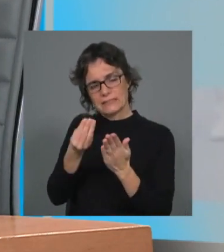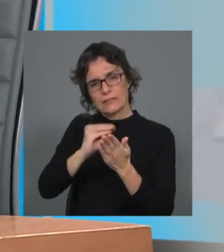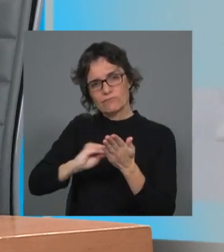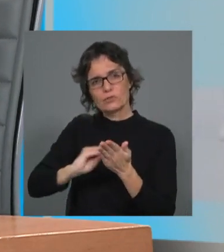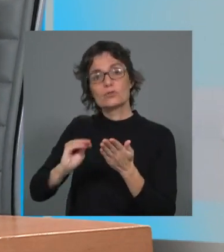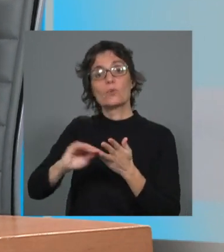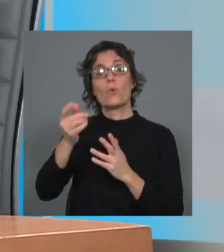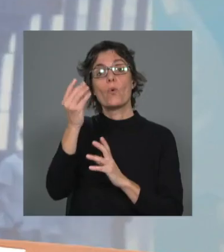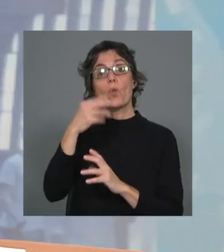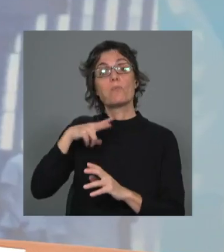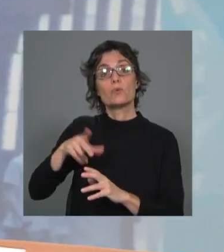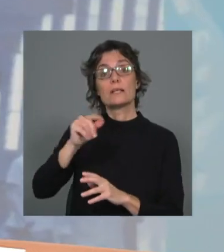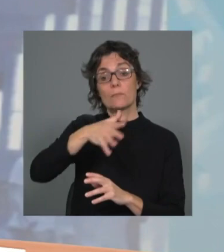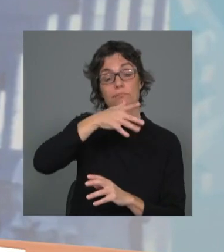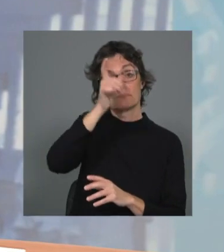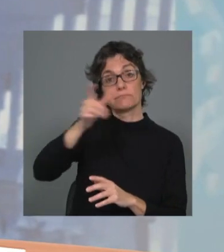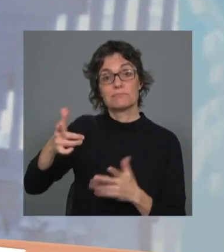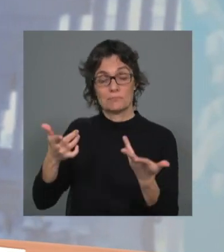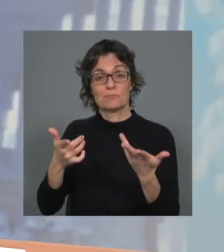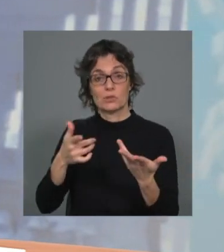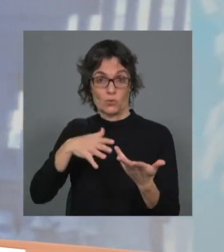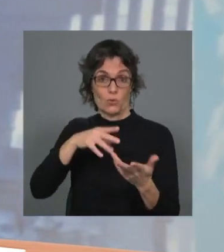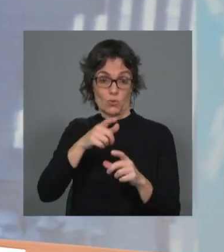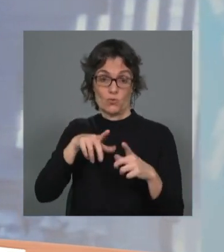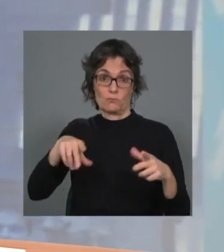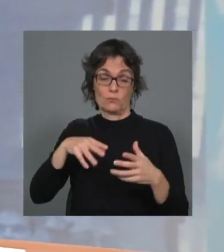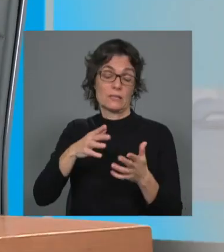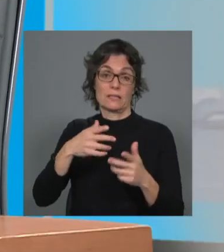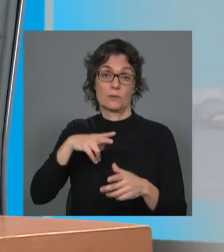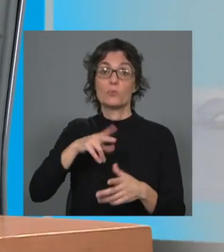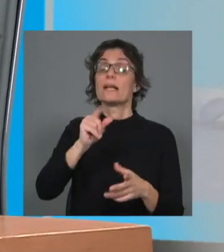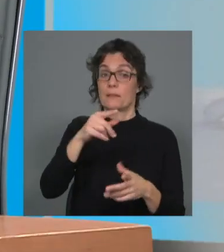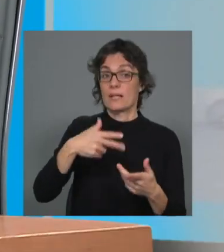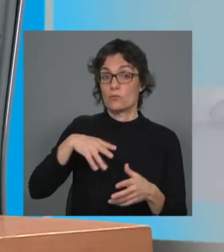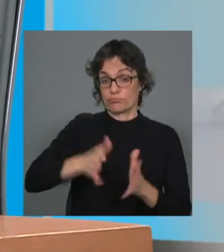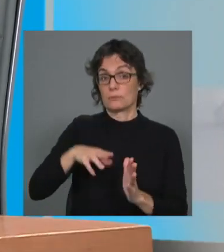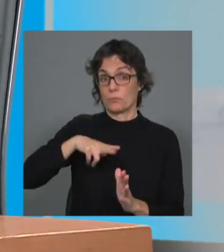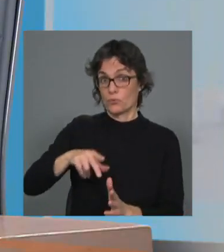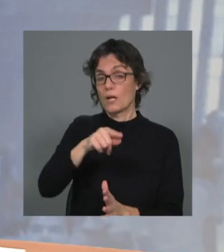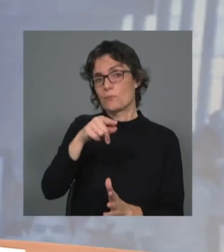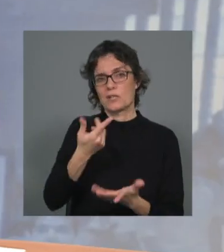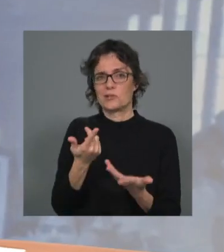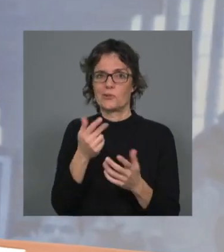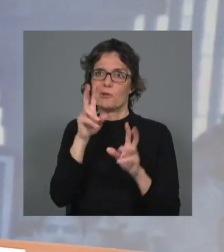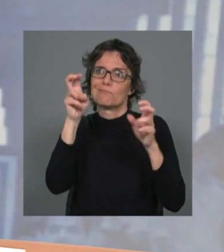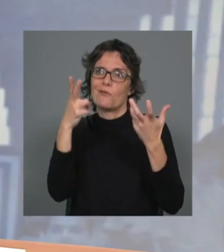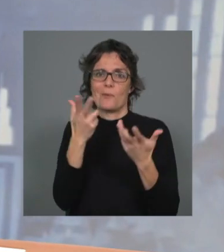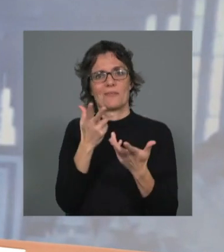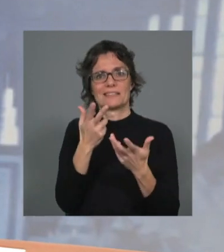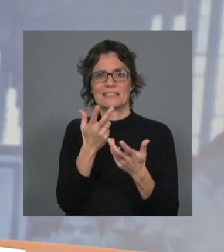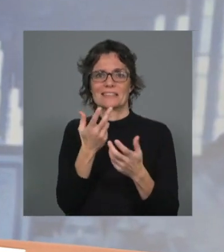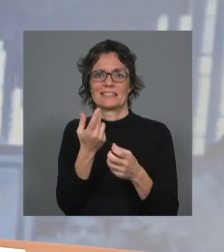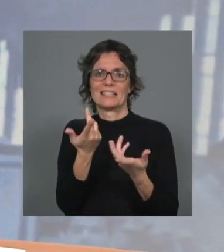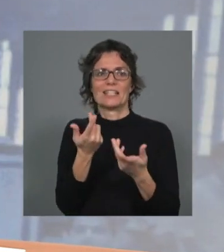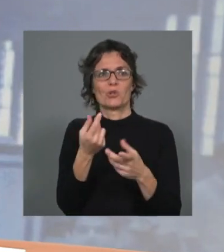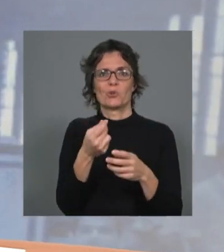todos portugueses, portanto é mesmo a Prata da Casa. É um itinerário por várias obras,